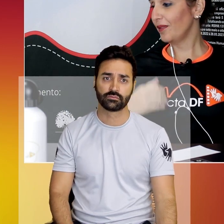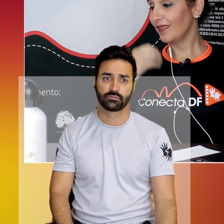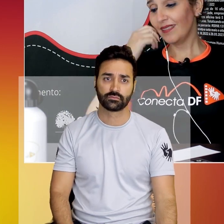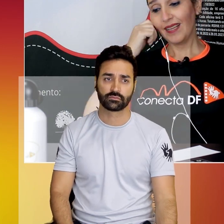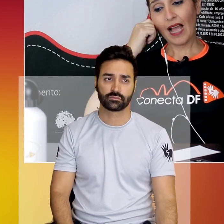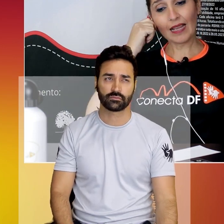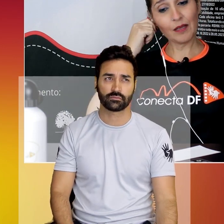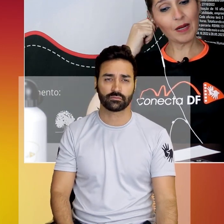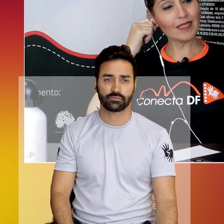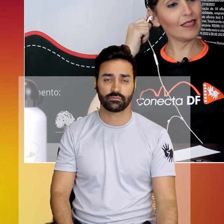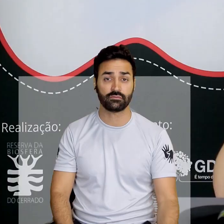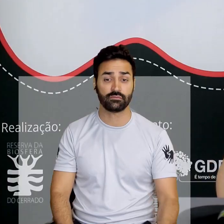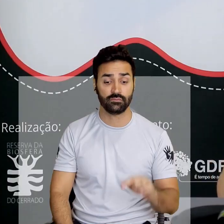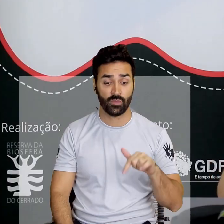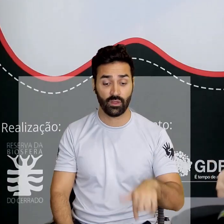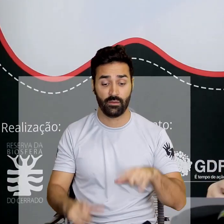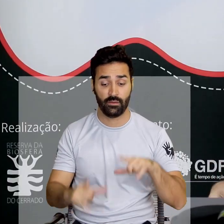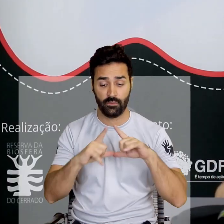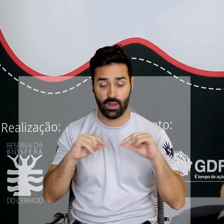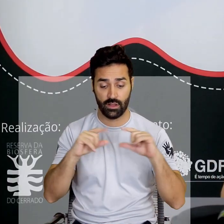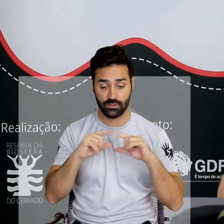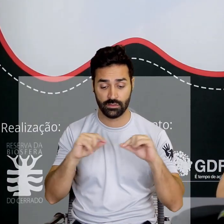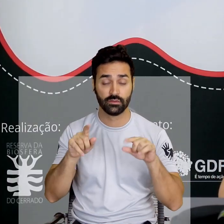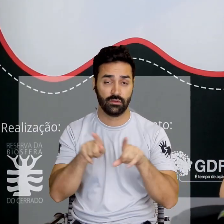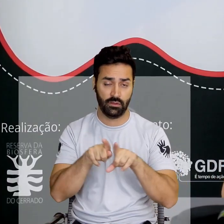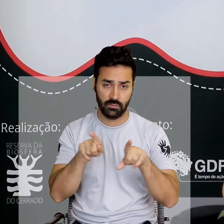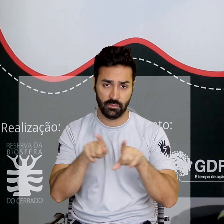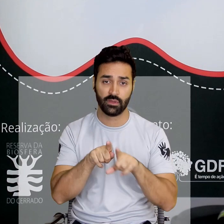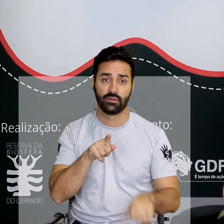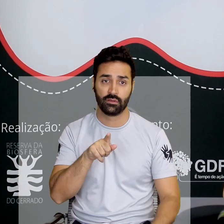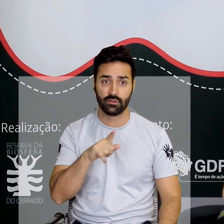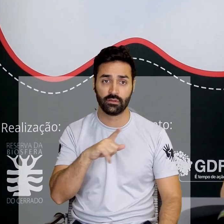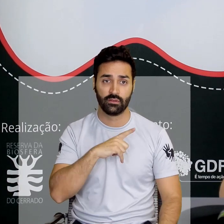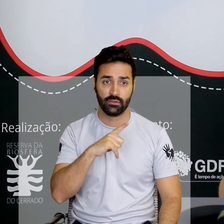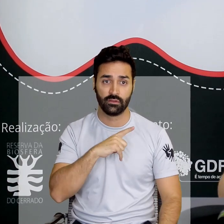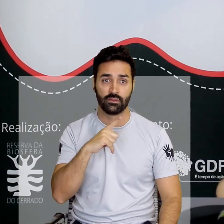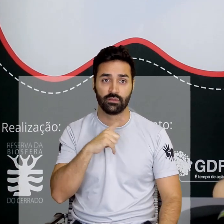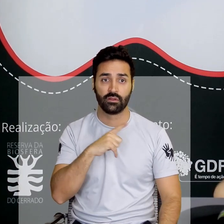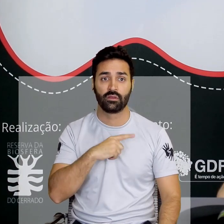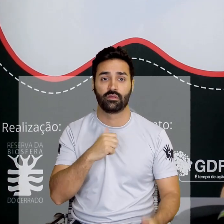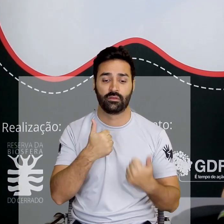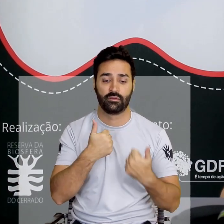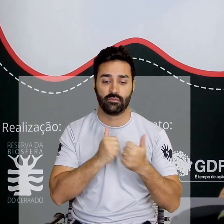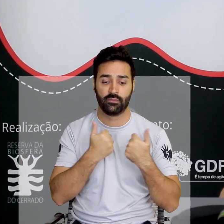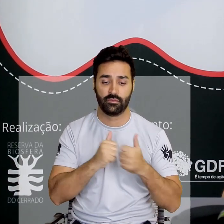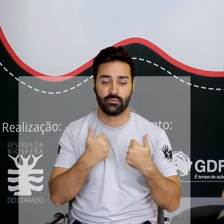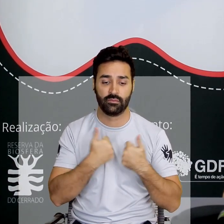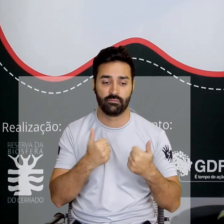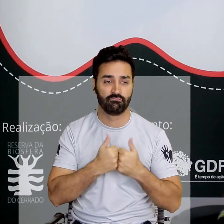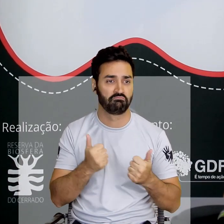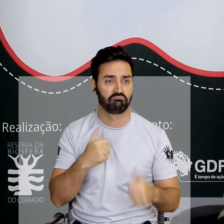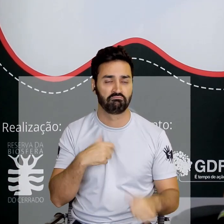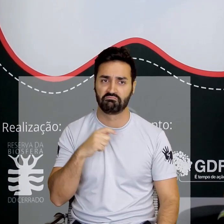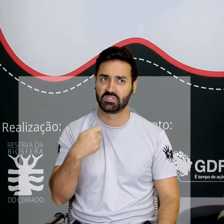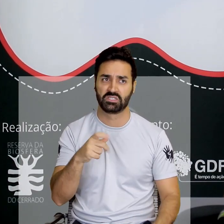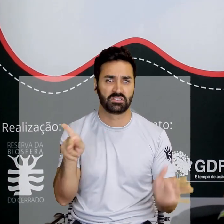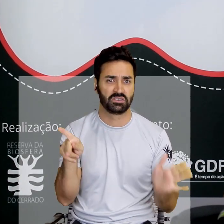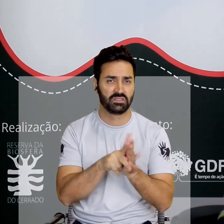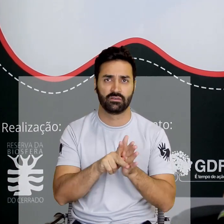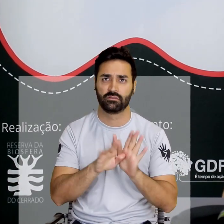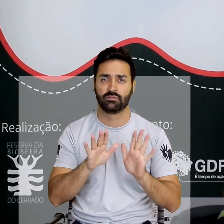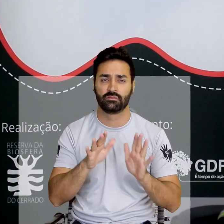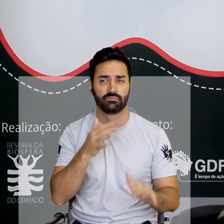bom, aqui em Brasília a gente também tem um ônibus que é grande circular, sabe? E aqui a gente não tem um sinal